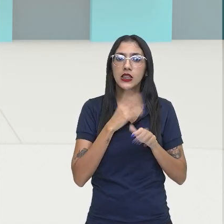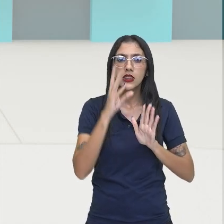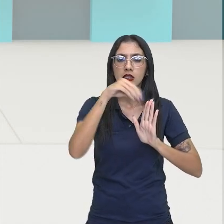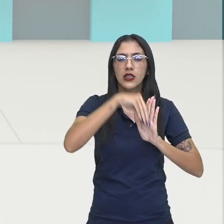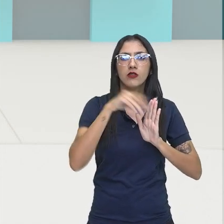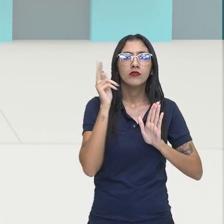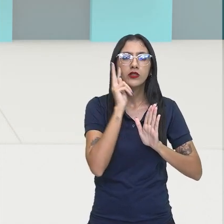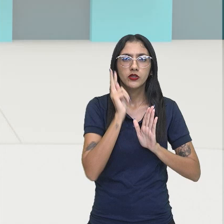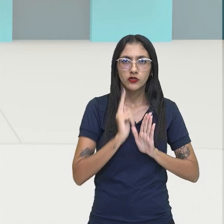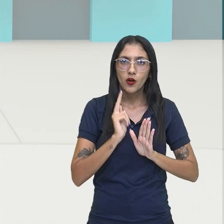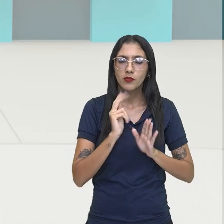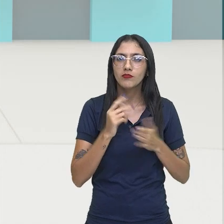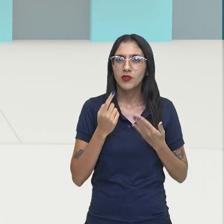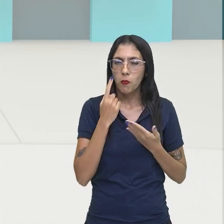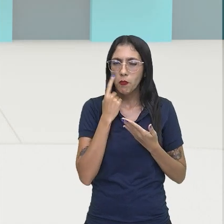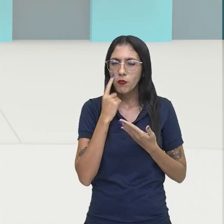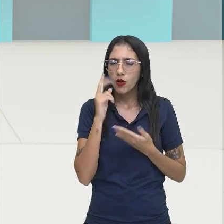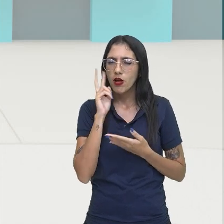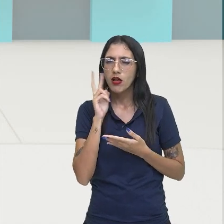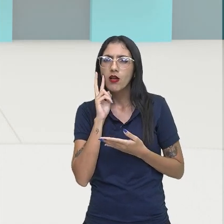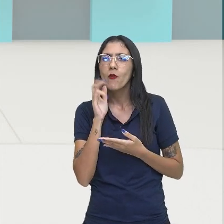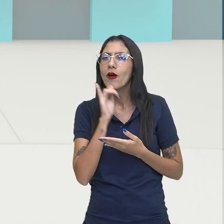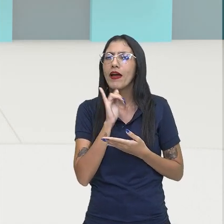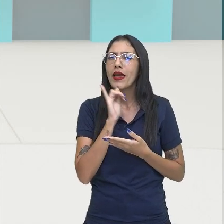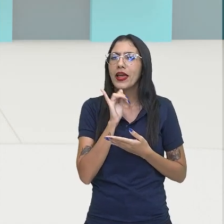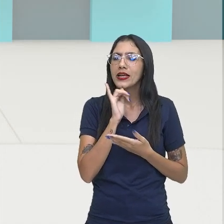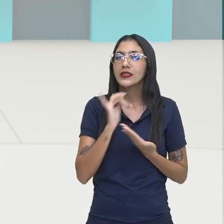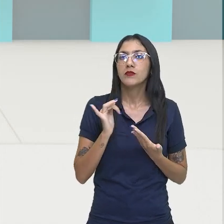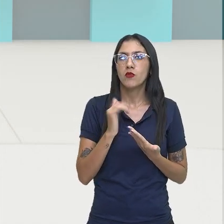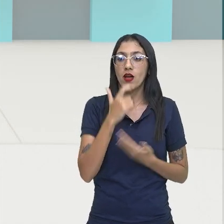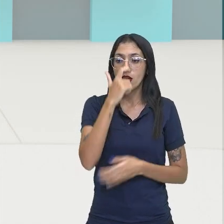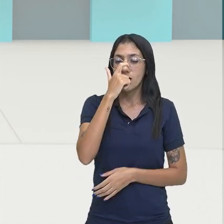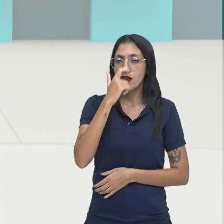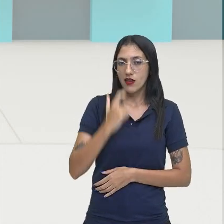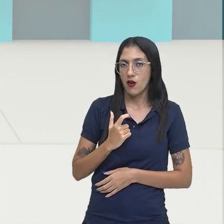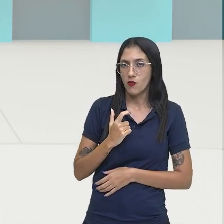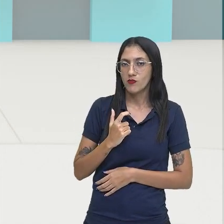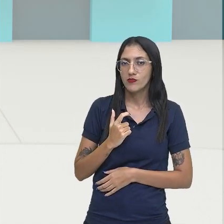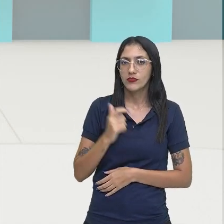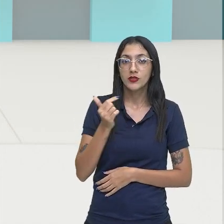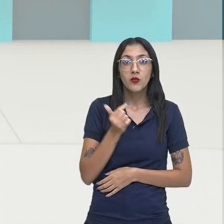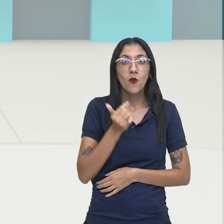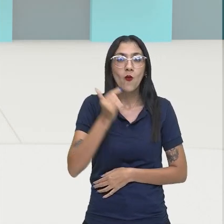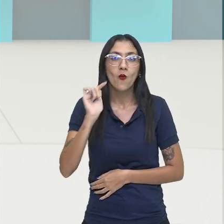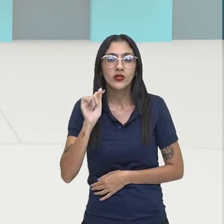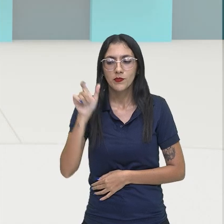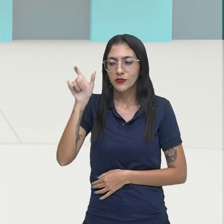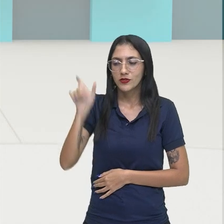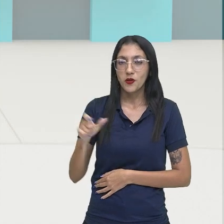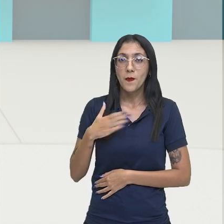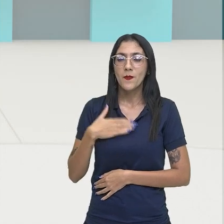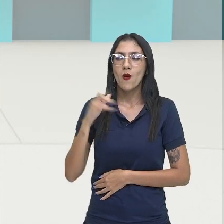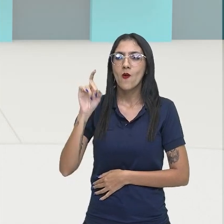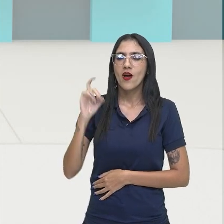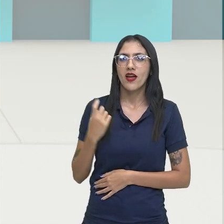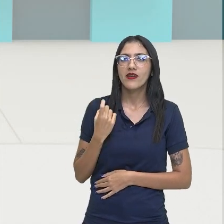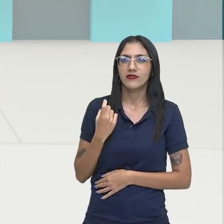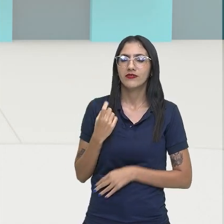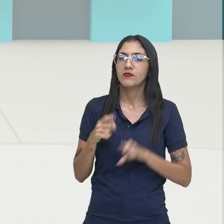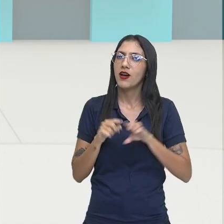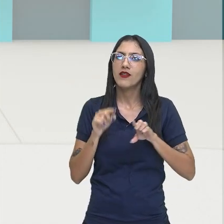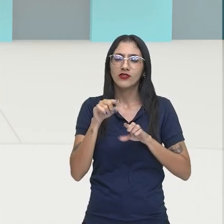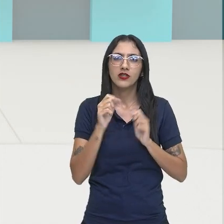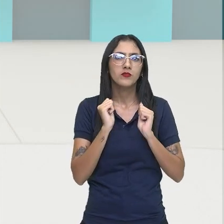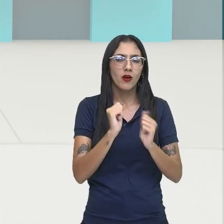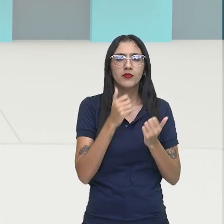história. No caso aí que eu citei, a pessoa participante era eu e era o meu ex. Mas se você contar uma história, você pode dizer